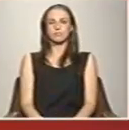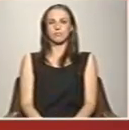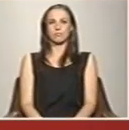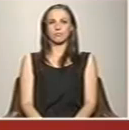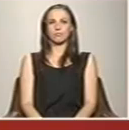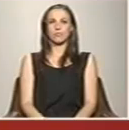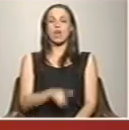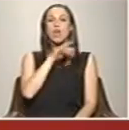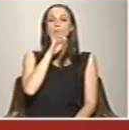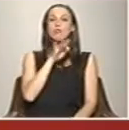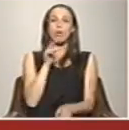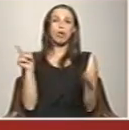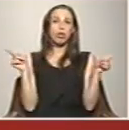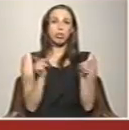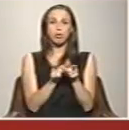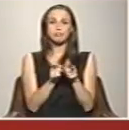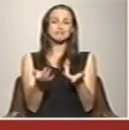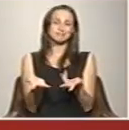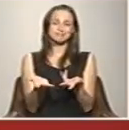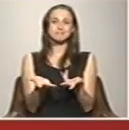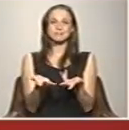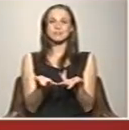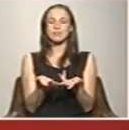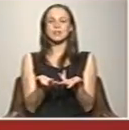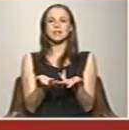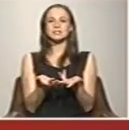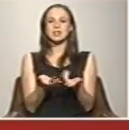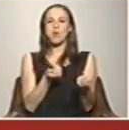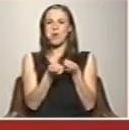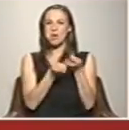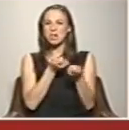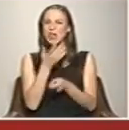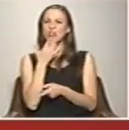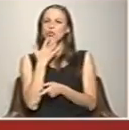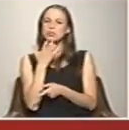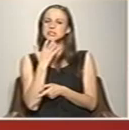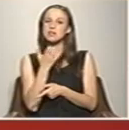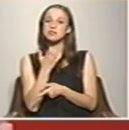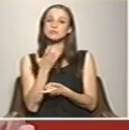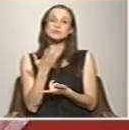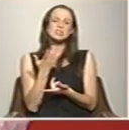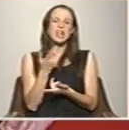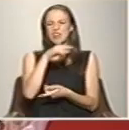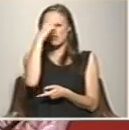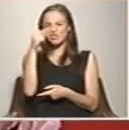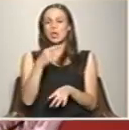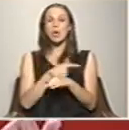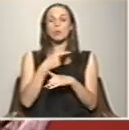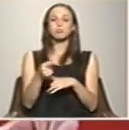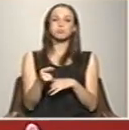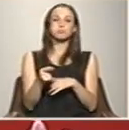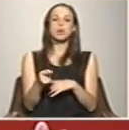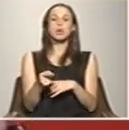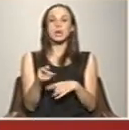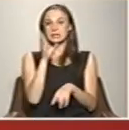É uma família reduzida que acaba por ser muito difícil organizar ali cuidados a partir do momento que deixam de fazer a sua vida cotidiana